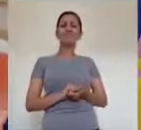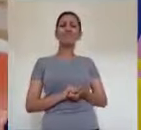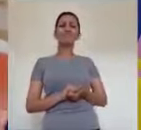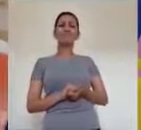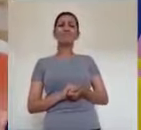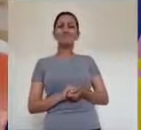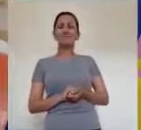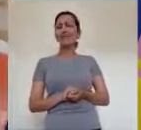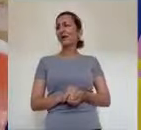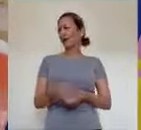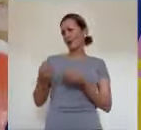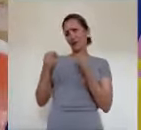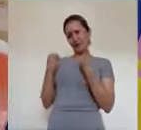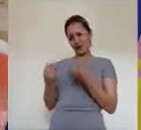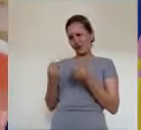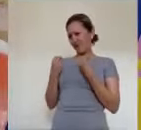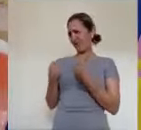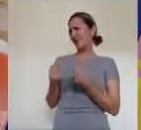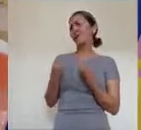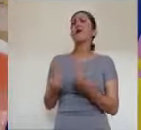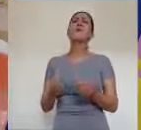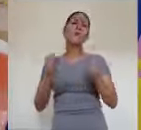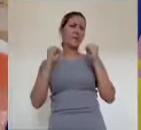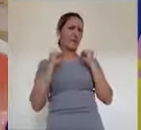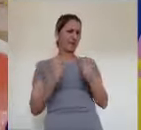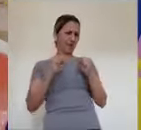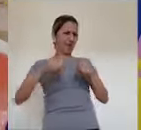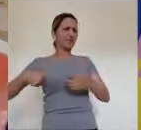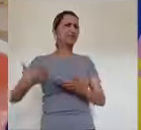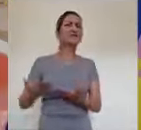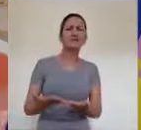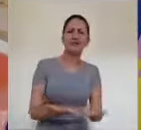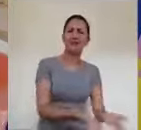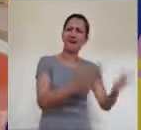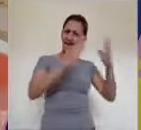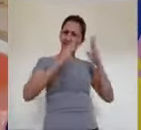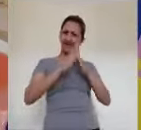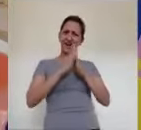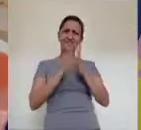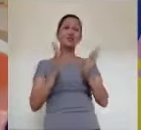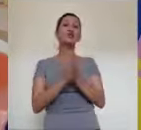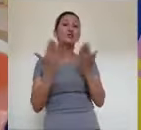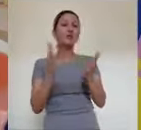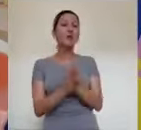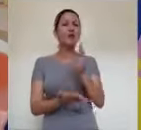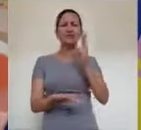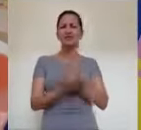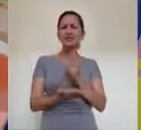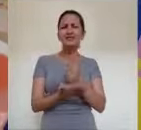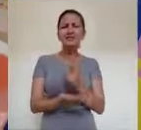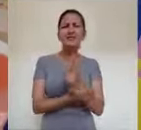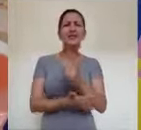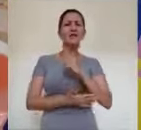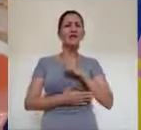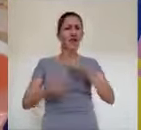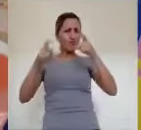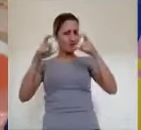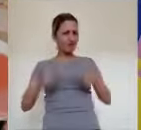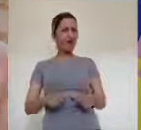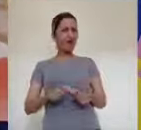e como não raposa em casa de pobre sempre tem um lugar para mais um